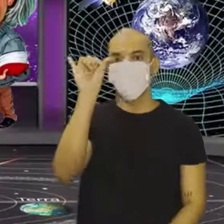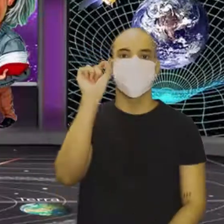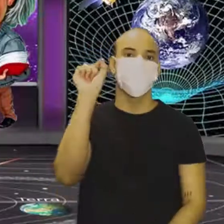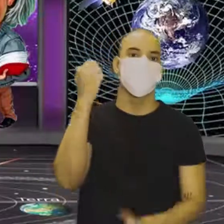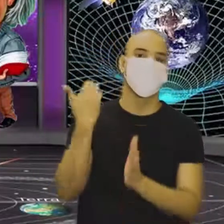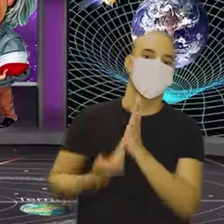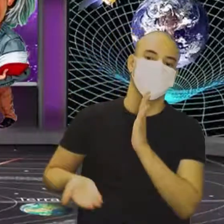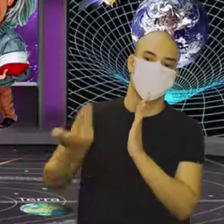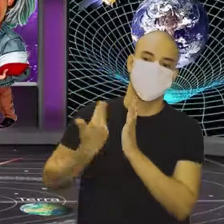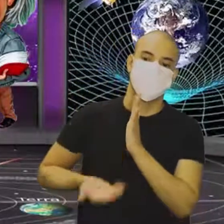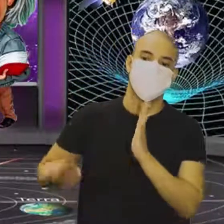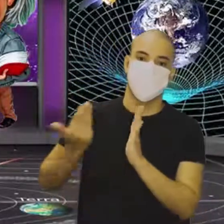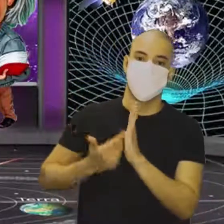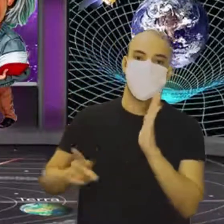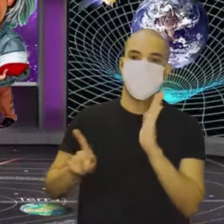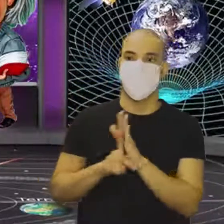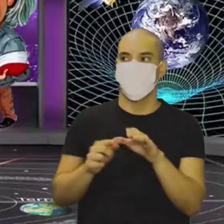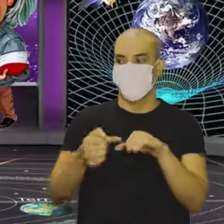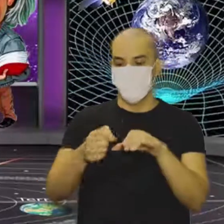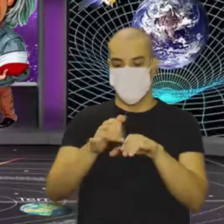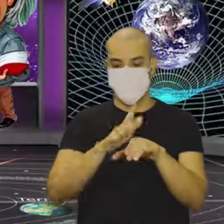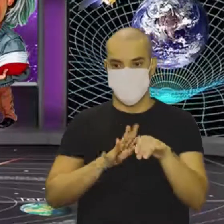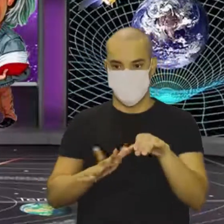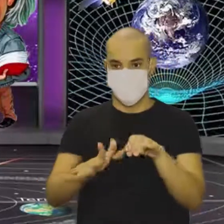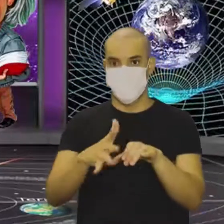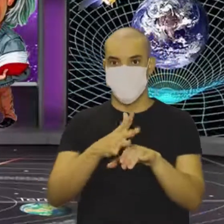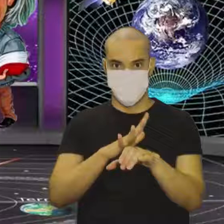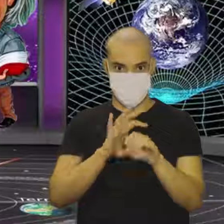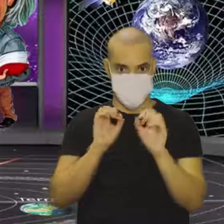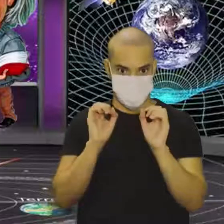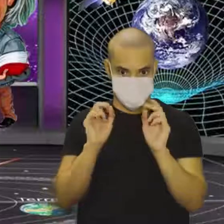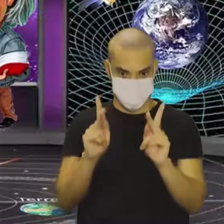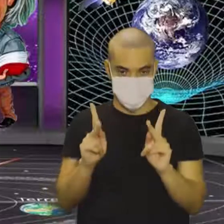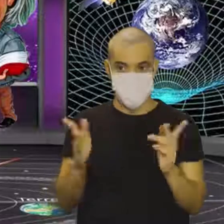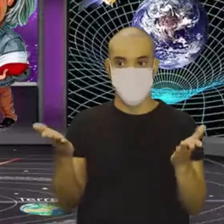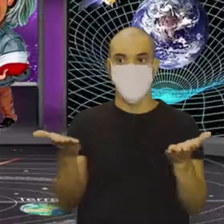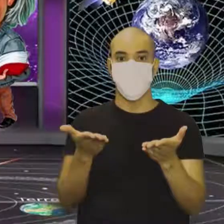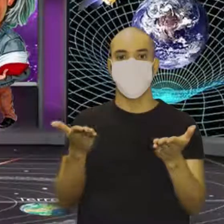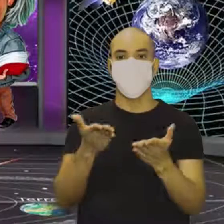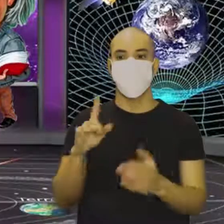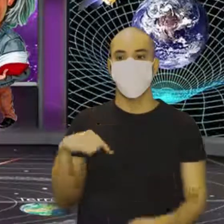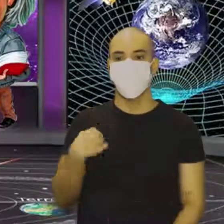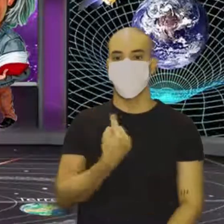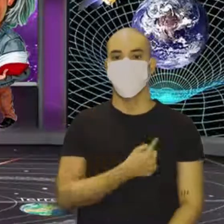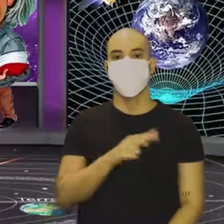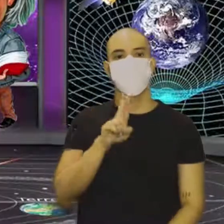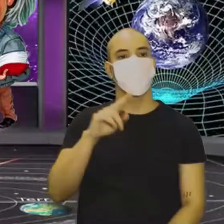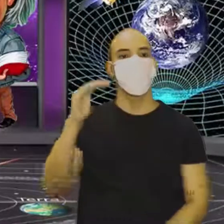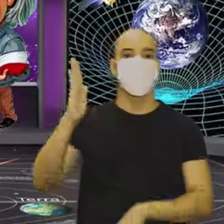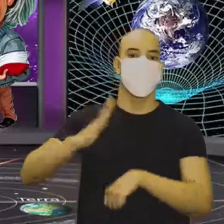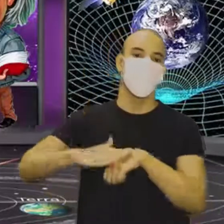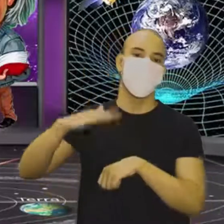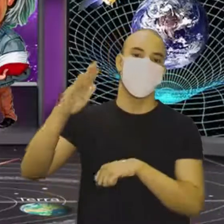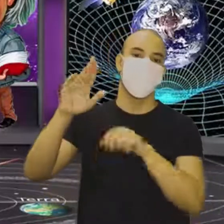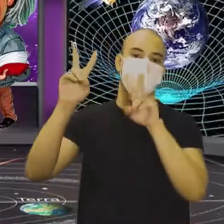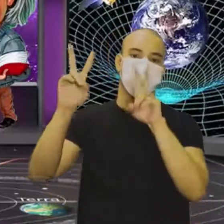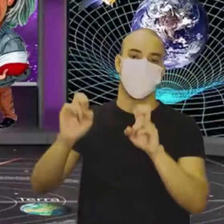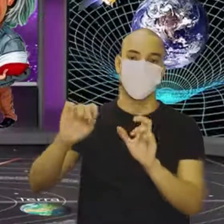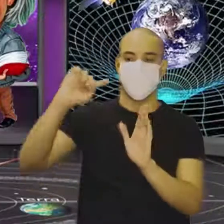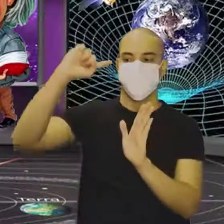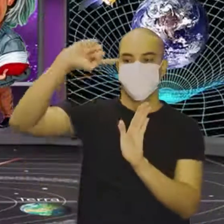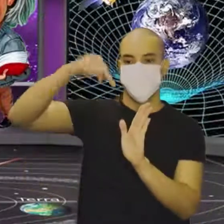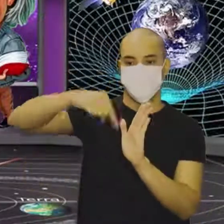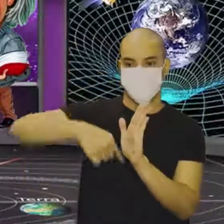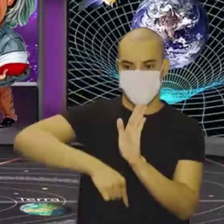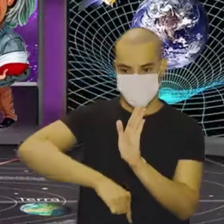a perca aí do campo magnético, ok? Pessoal, a partir de agora a gente vai trabalhar um pouco mais aprofundado